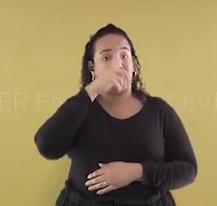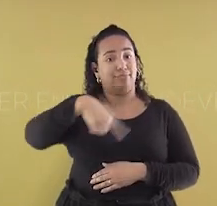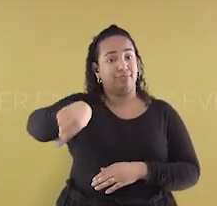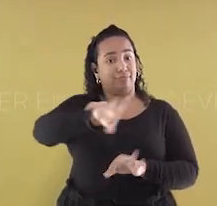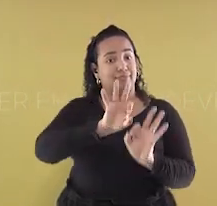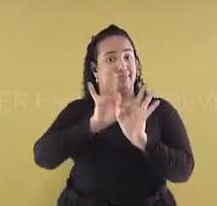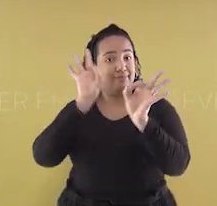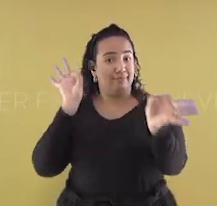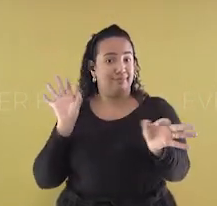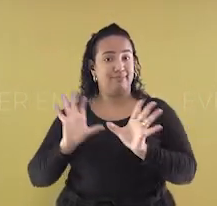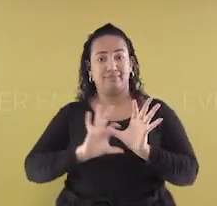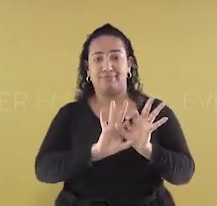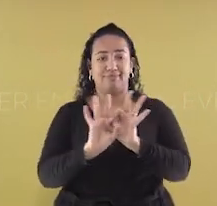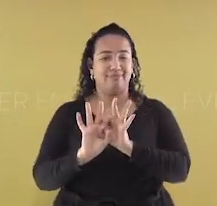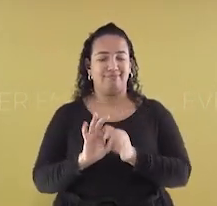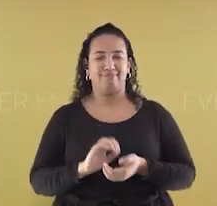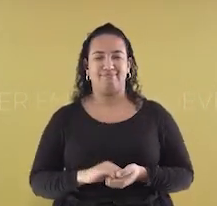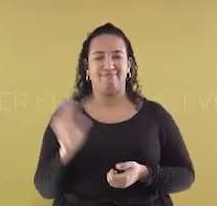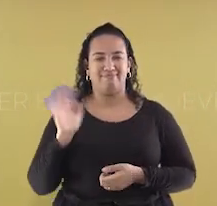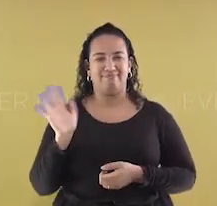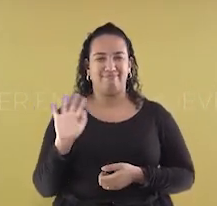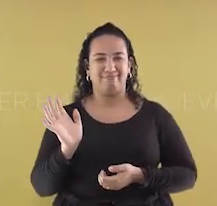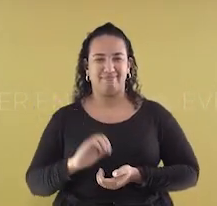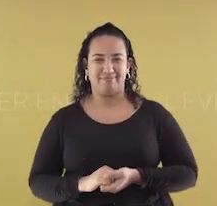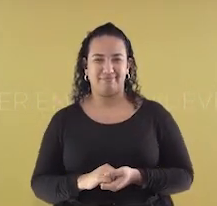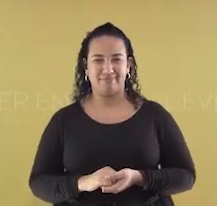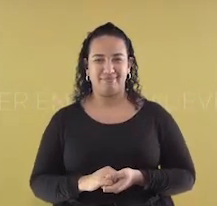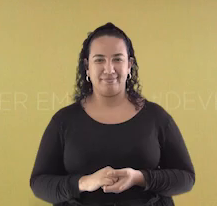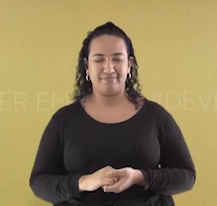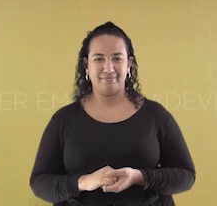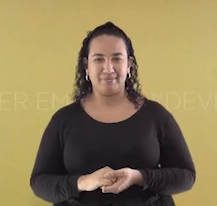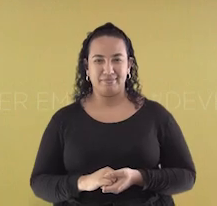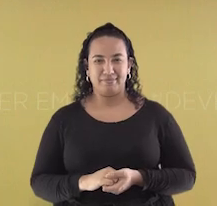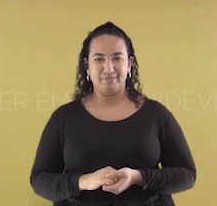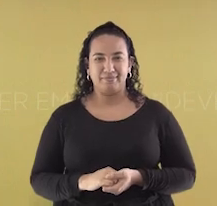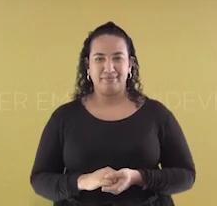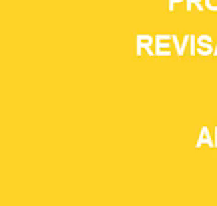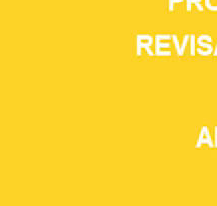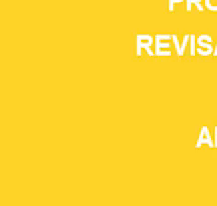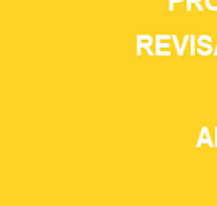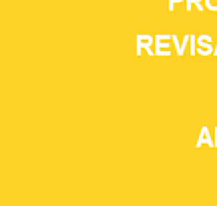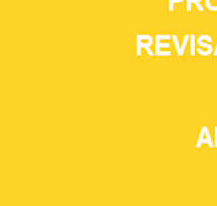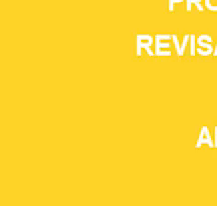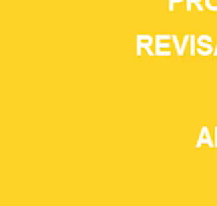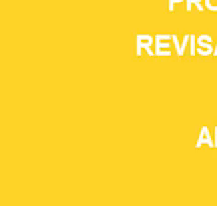ficando por aqui. E não se esqueçam, mesmo distantes, estamos juntos. Tchau!